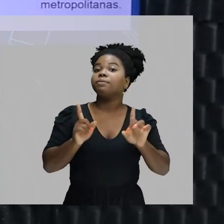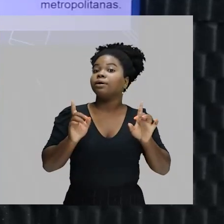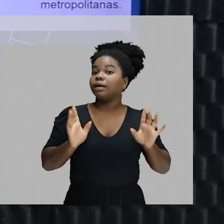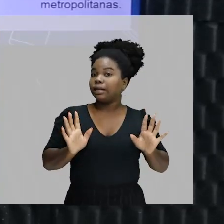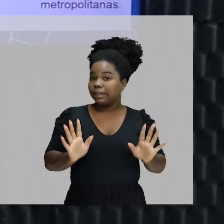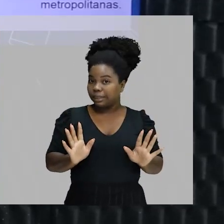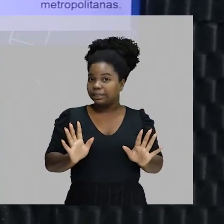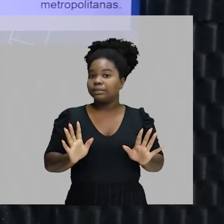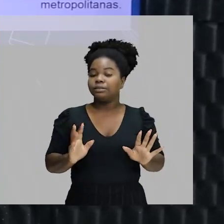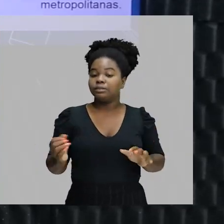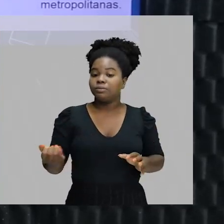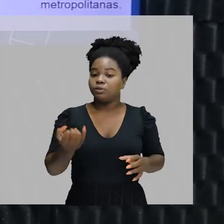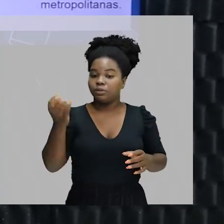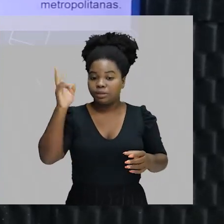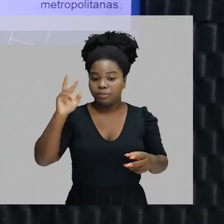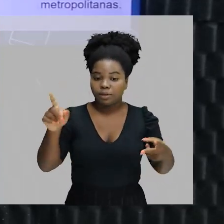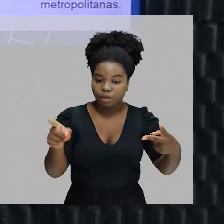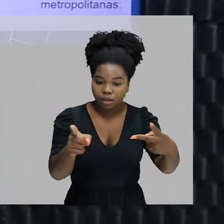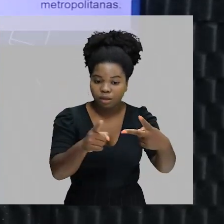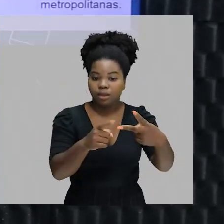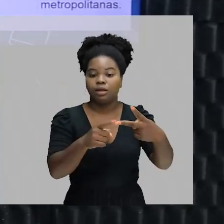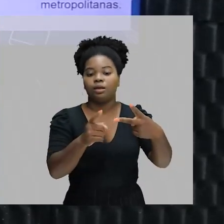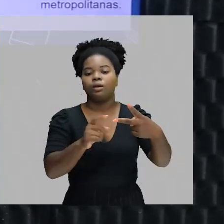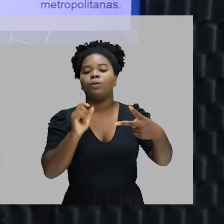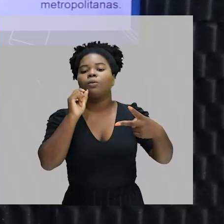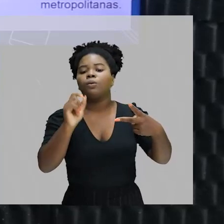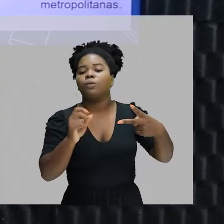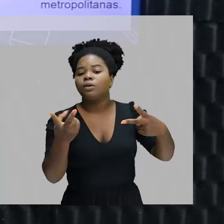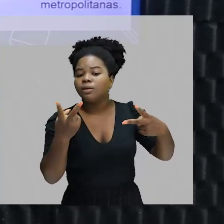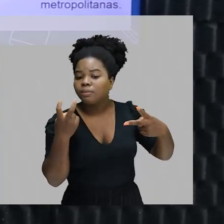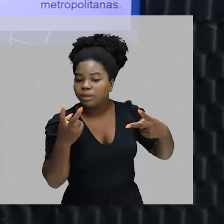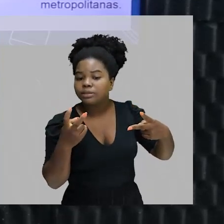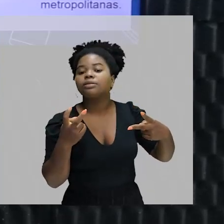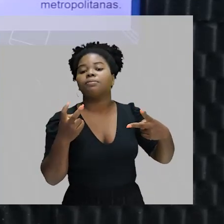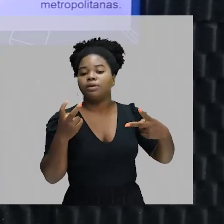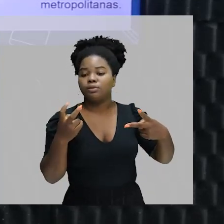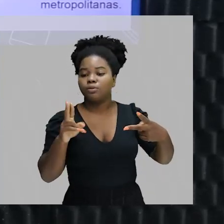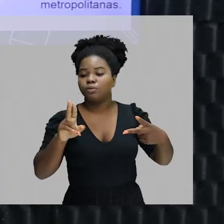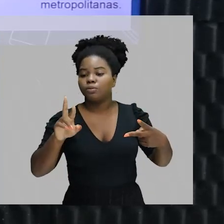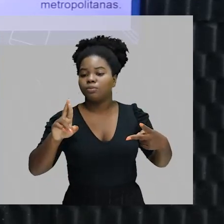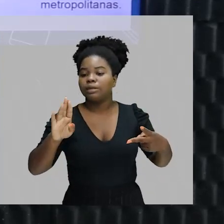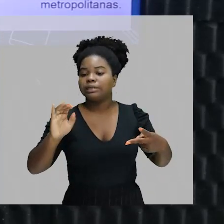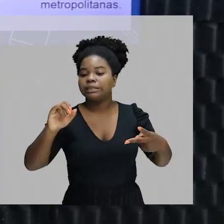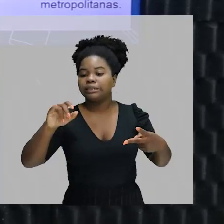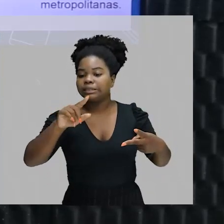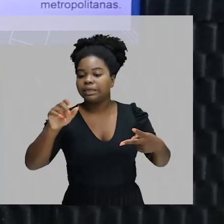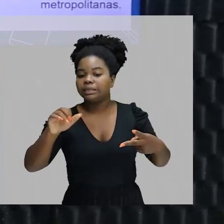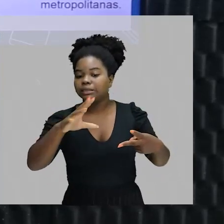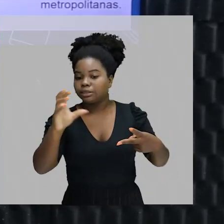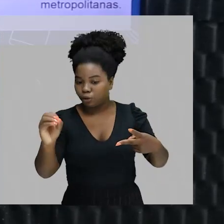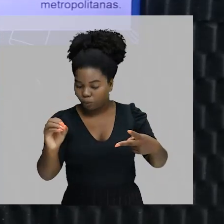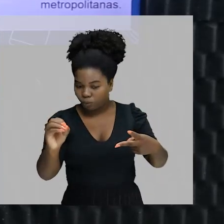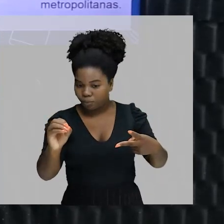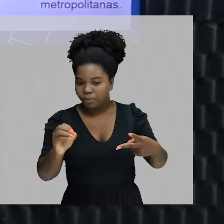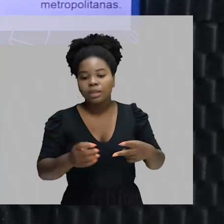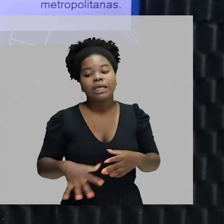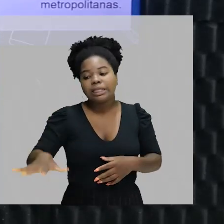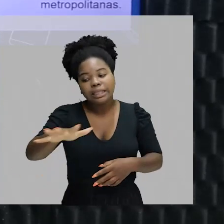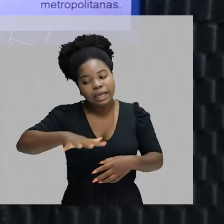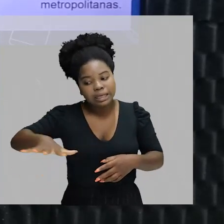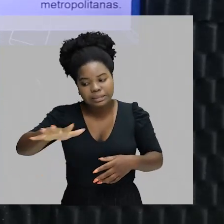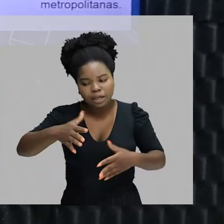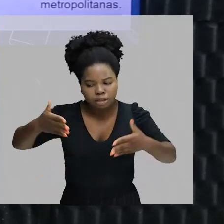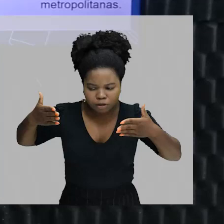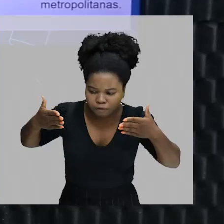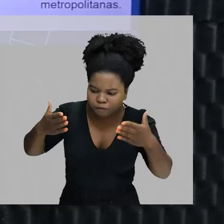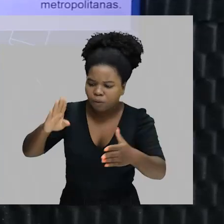uma questão muito importante é que o que percebemos com a urbanização prática? Nas áreas centrais, onde tem justamente essa maior